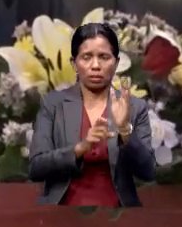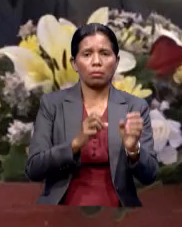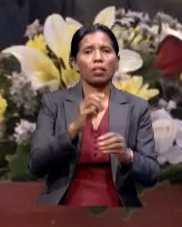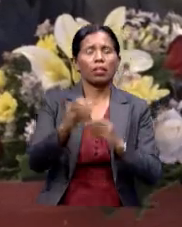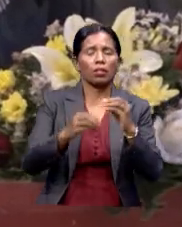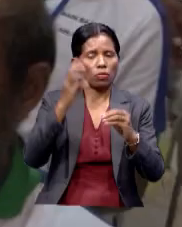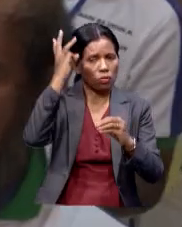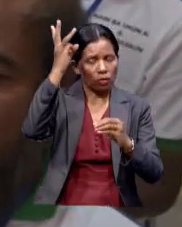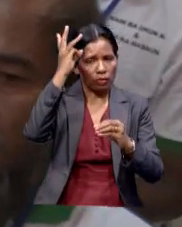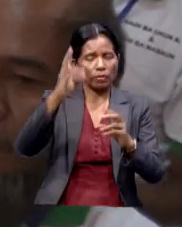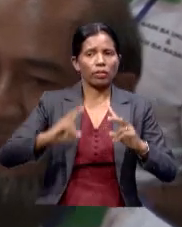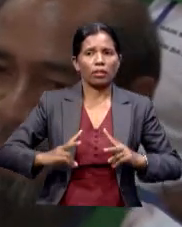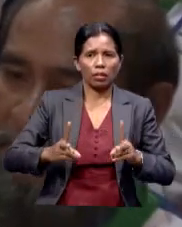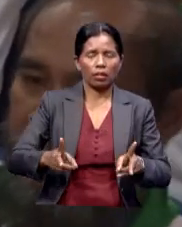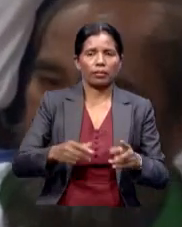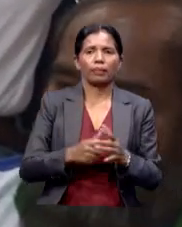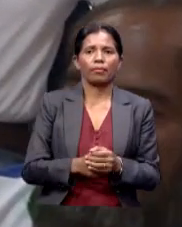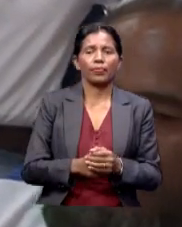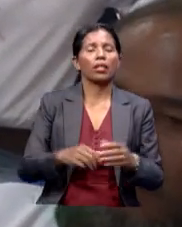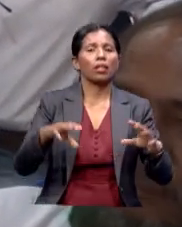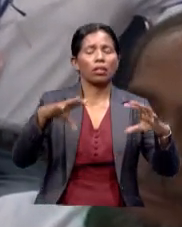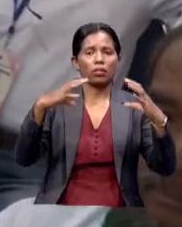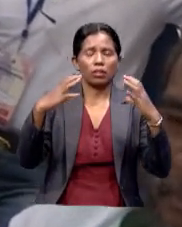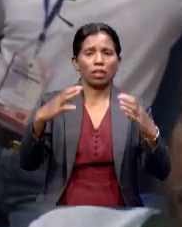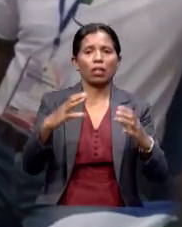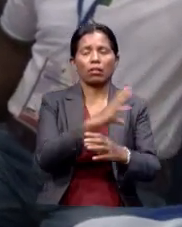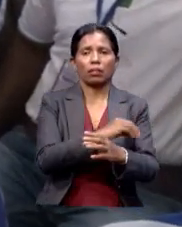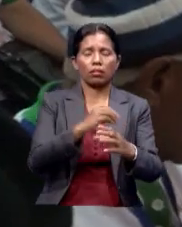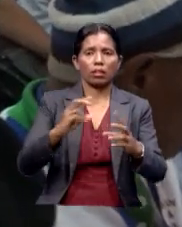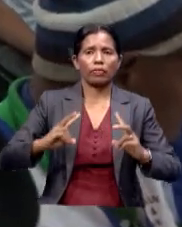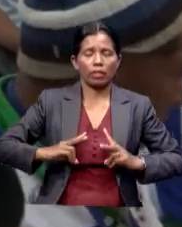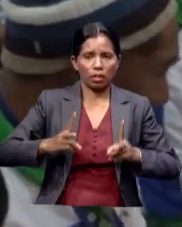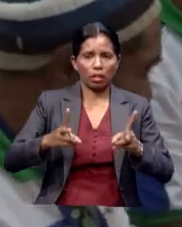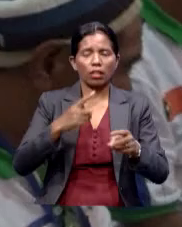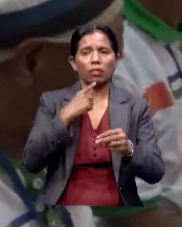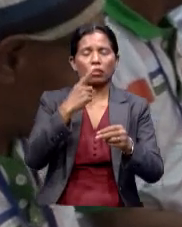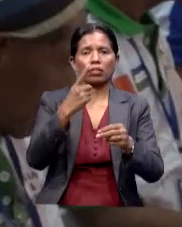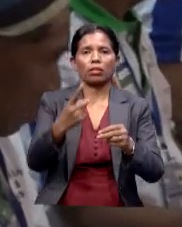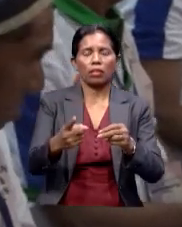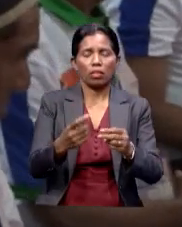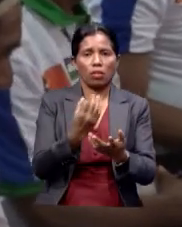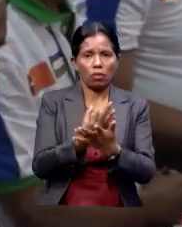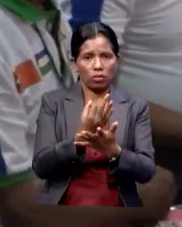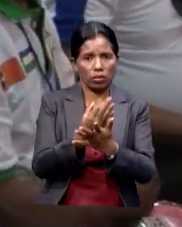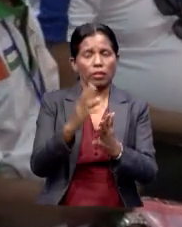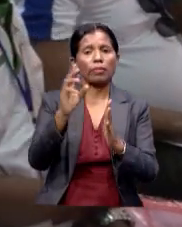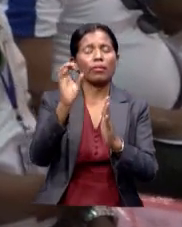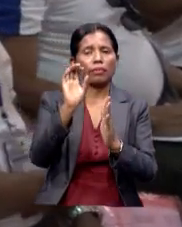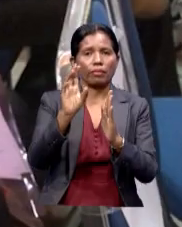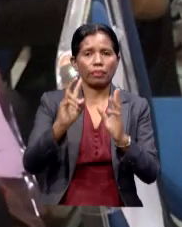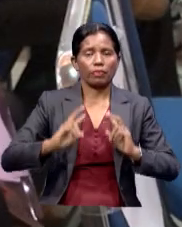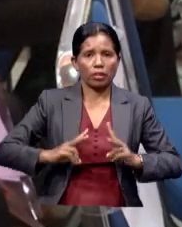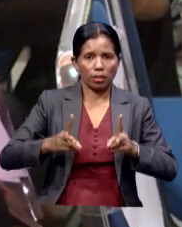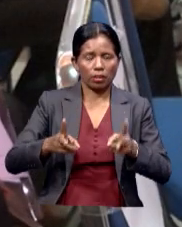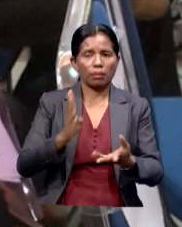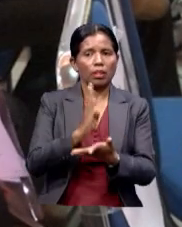a território. Conselho Combatente Libertação Nacional declara Fundo Veterano Bilhão Idane la ia